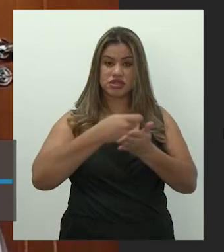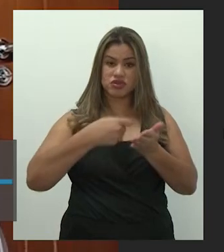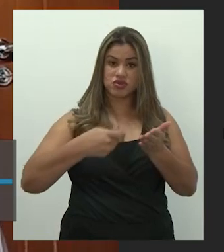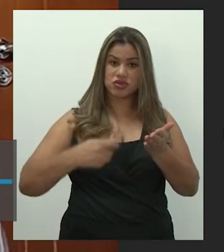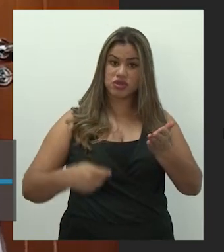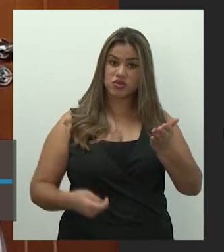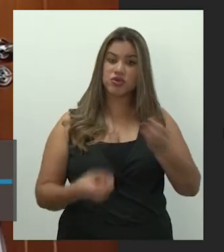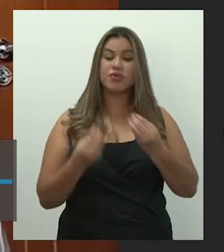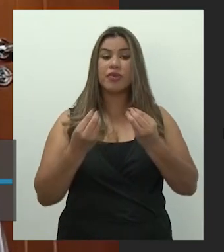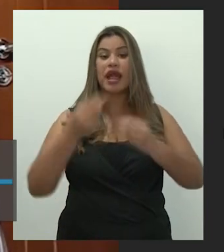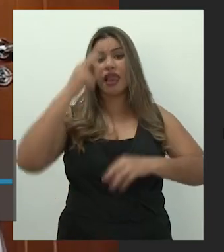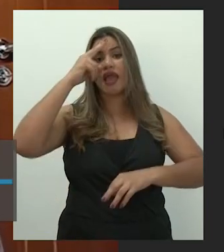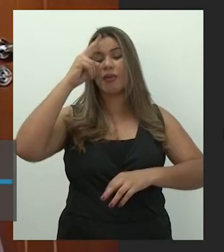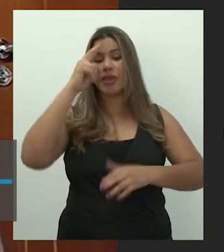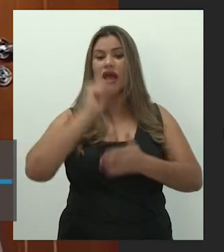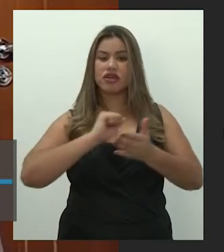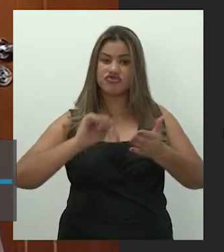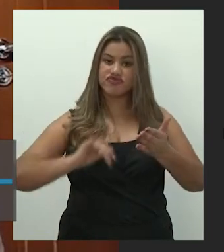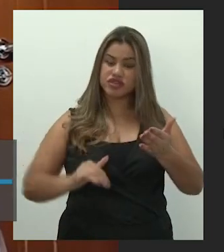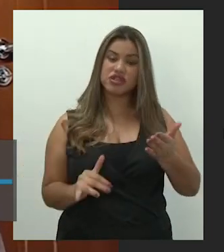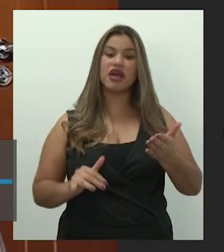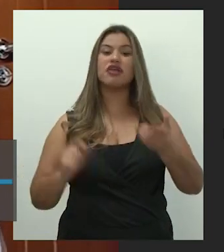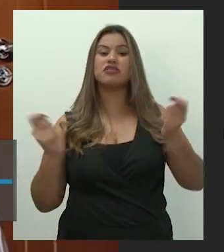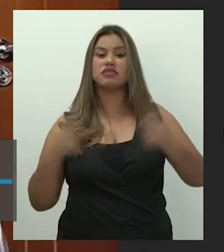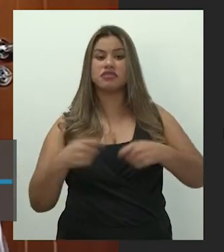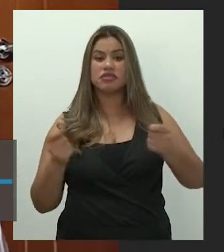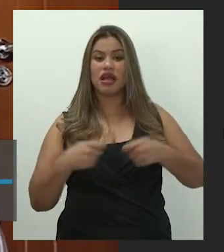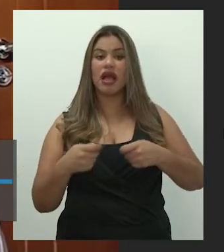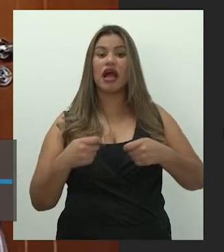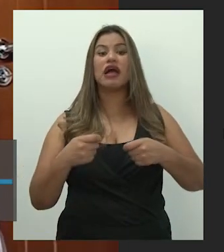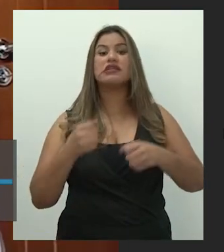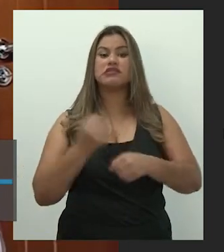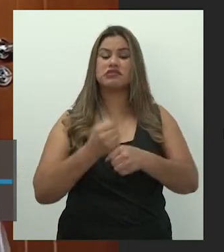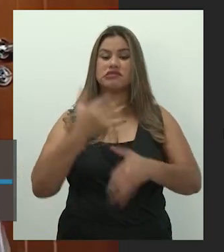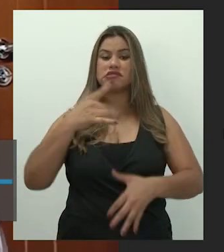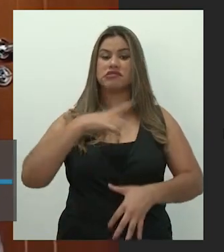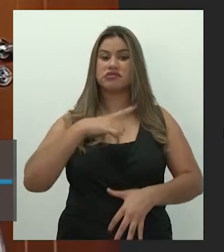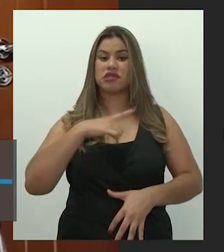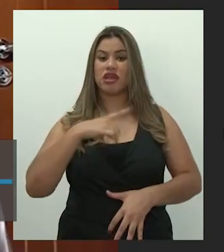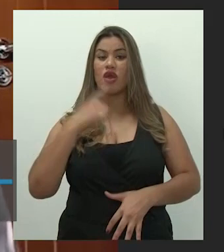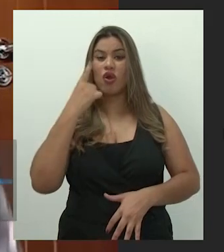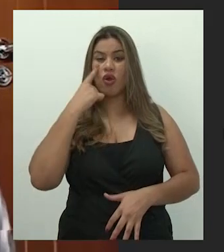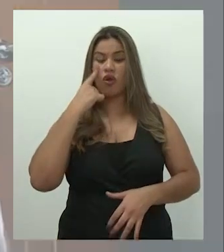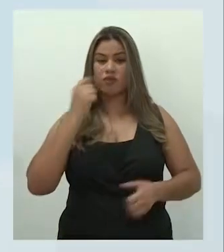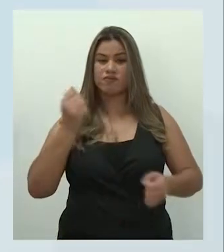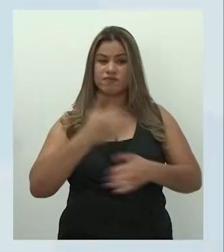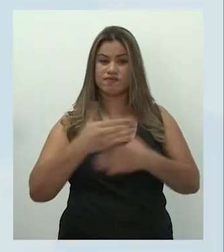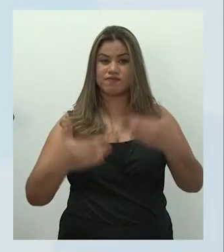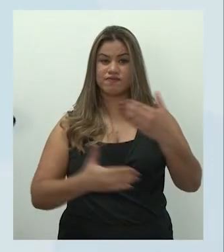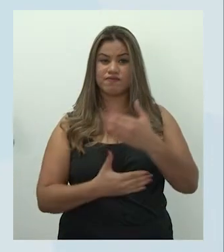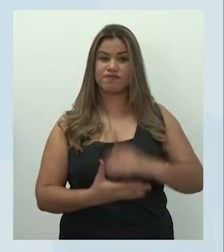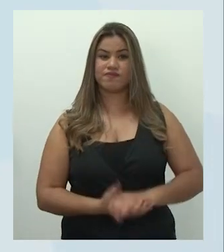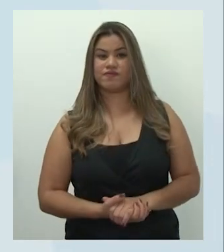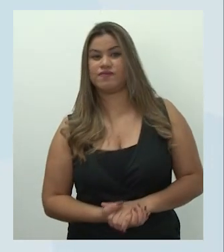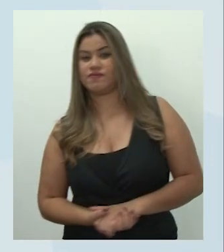para vocês lembrarem dessa atividade depois, porque a gente vai ter uma interação, tá bom? Então coloca o slide na tela para mim.